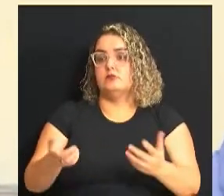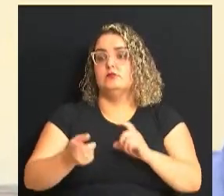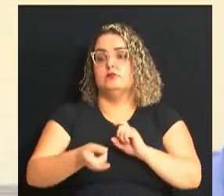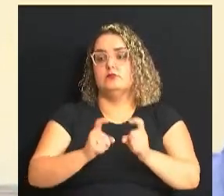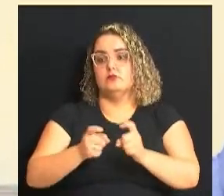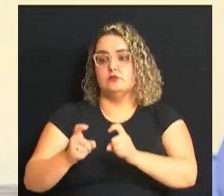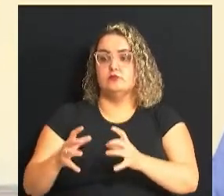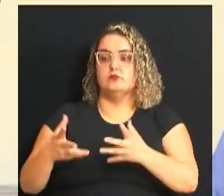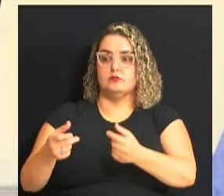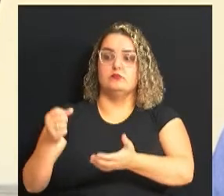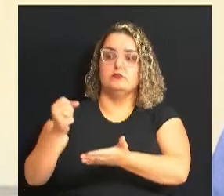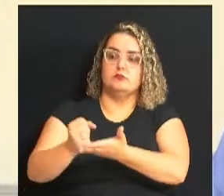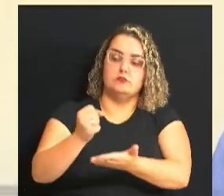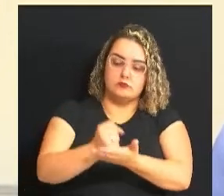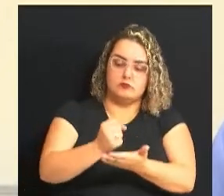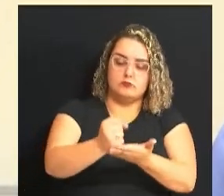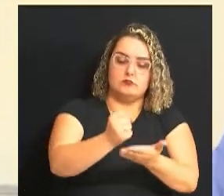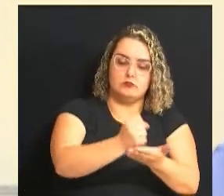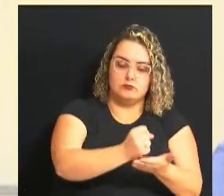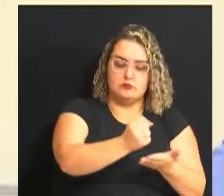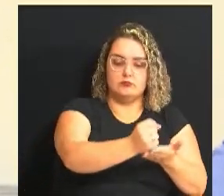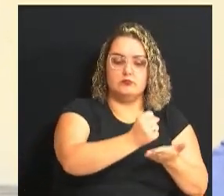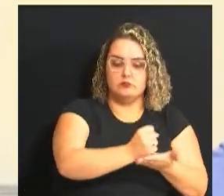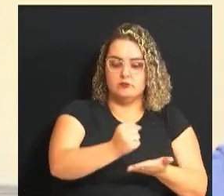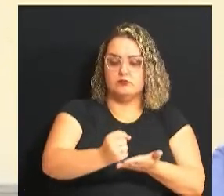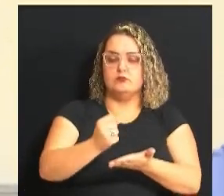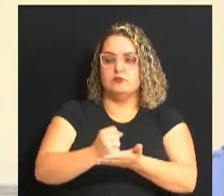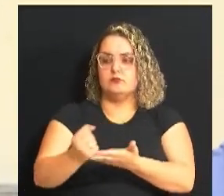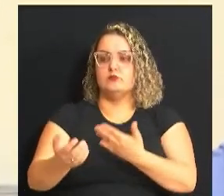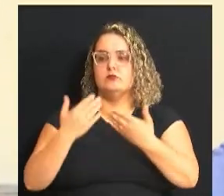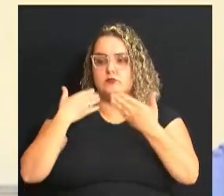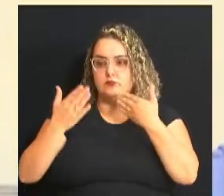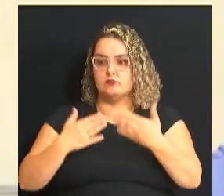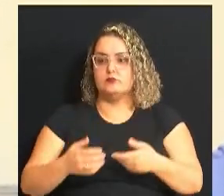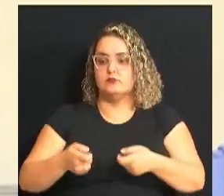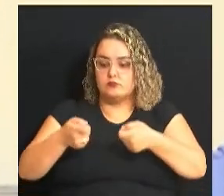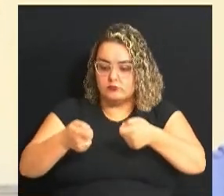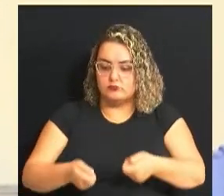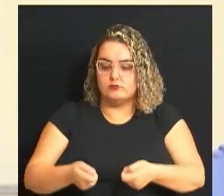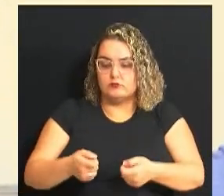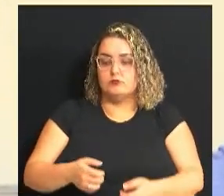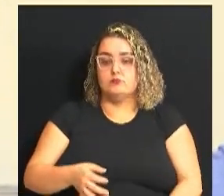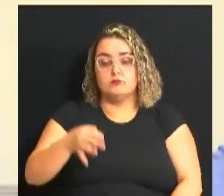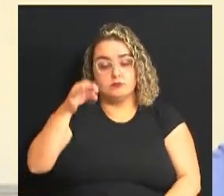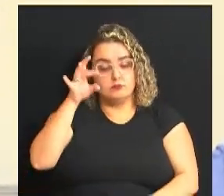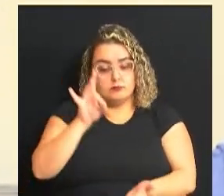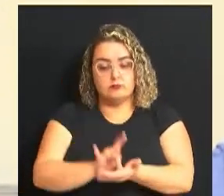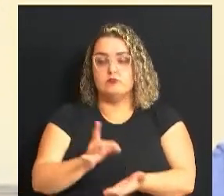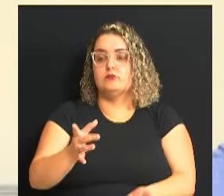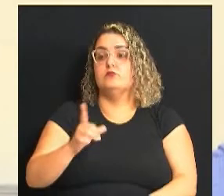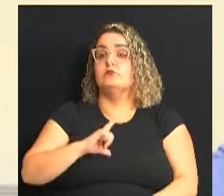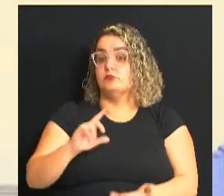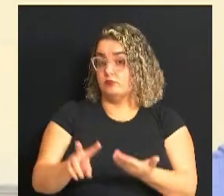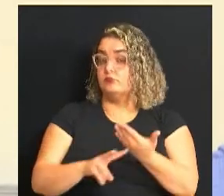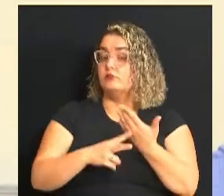os cartórios. Foi uma conversa dura, franca, tá? Mas que surtiu muito